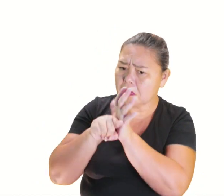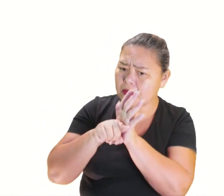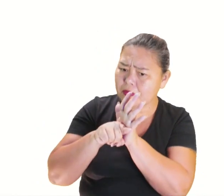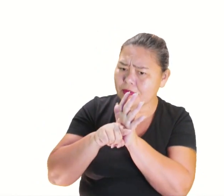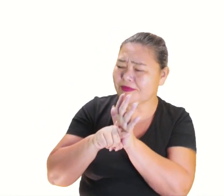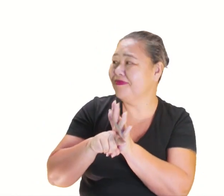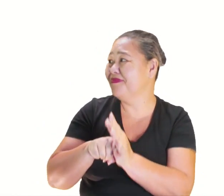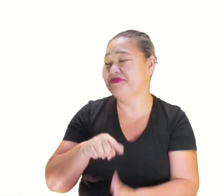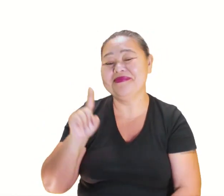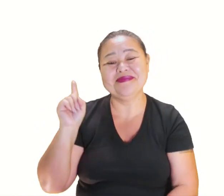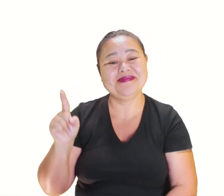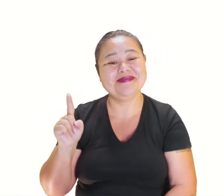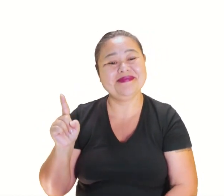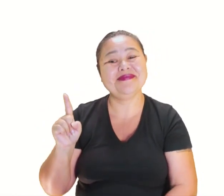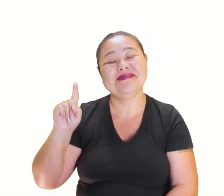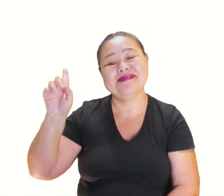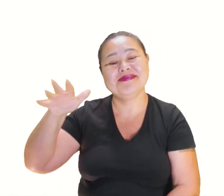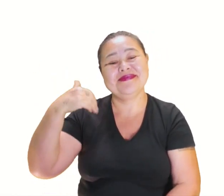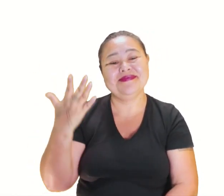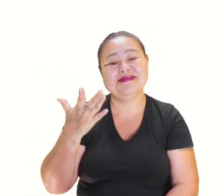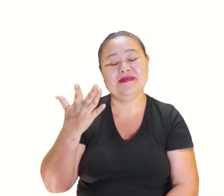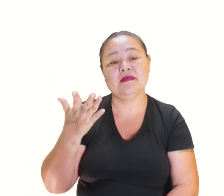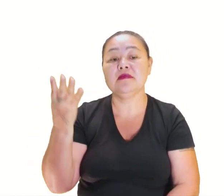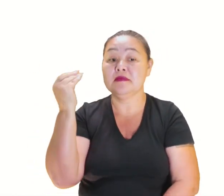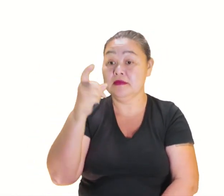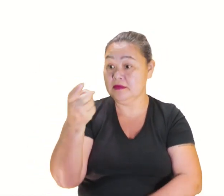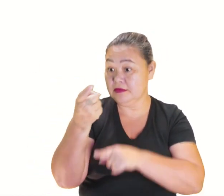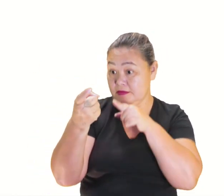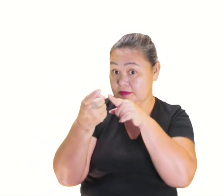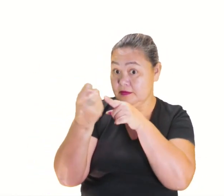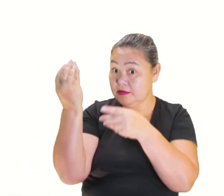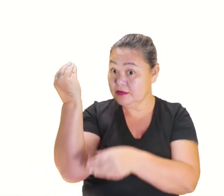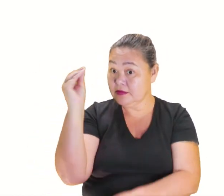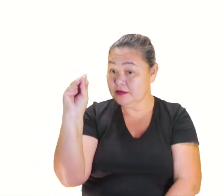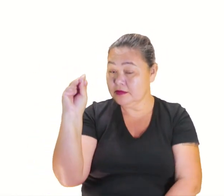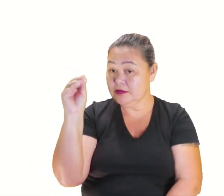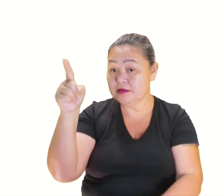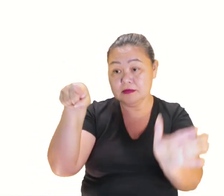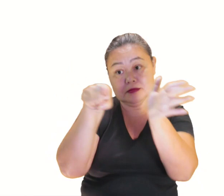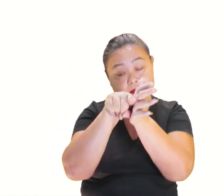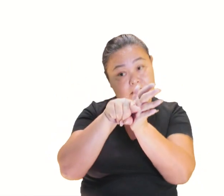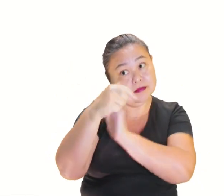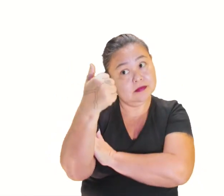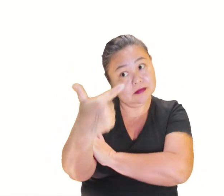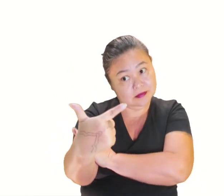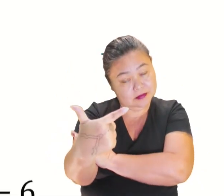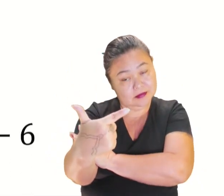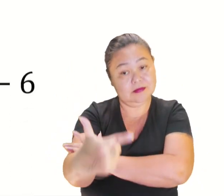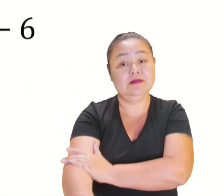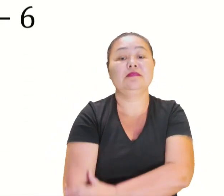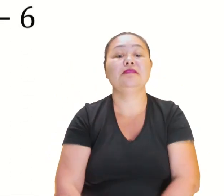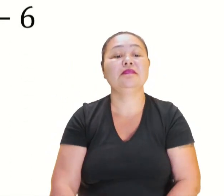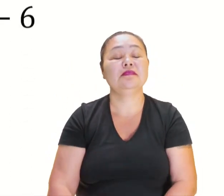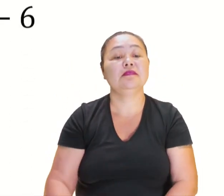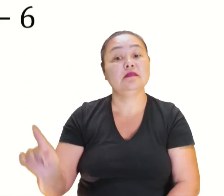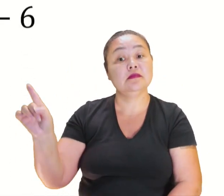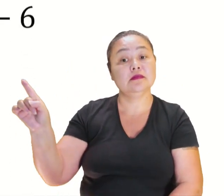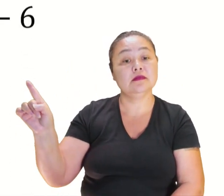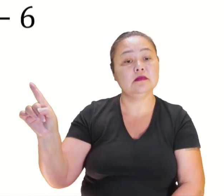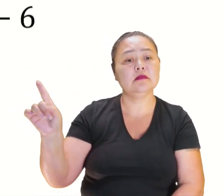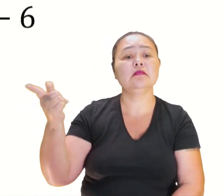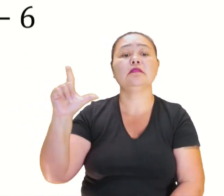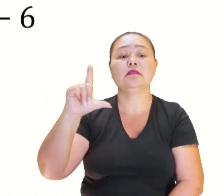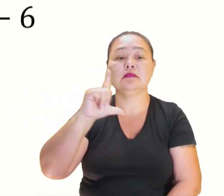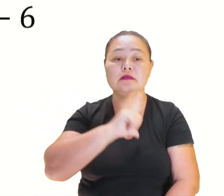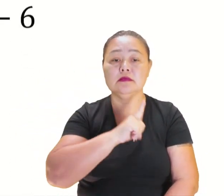né? Ou seja, no lugar do x, o que a gente vai fazer? Colocar o menos 2. Olha lá, então